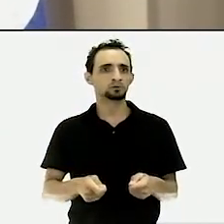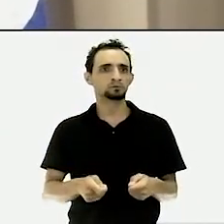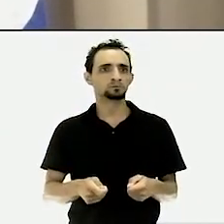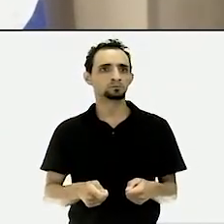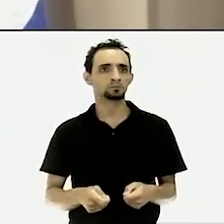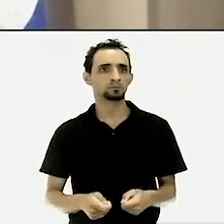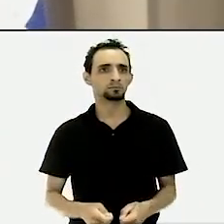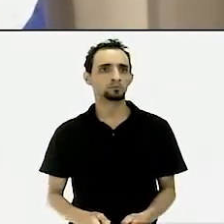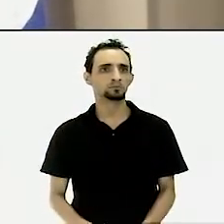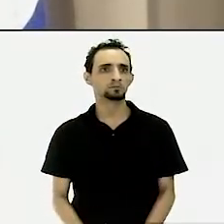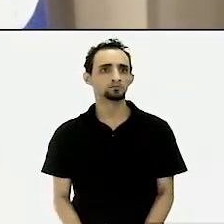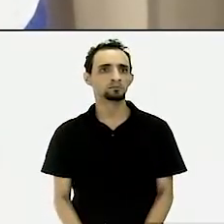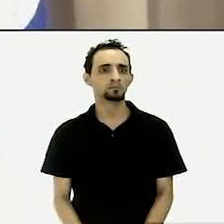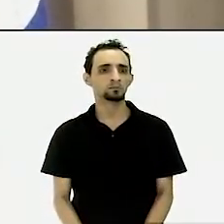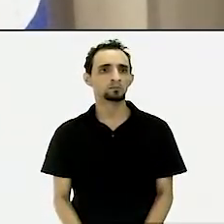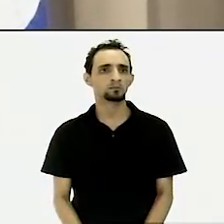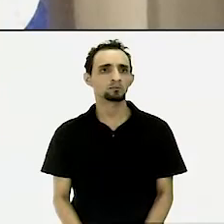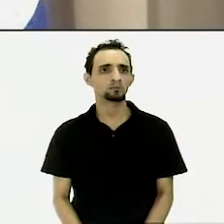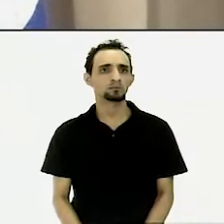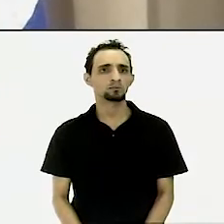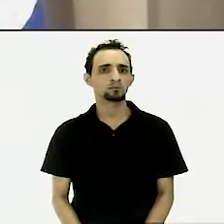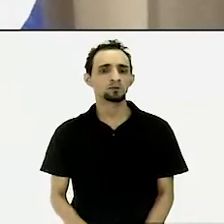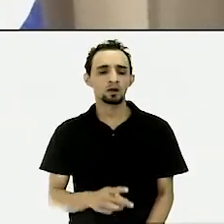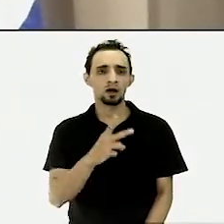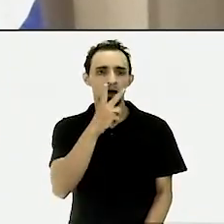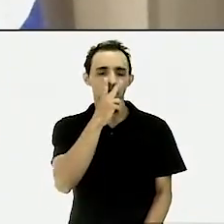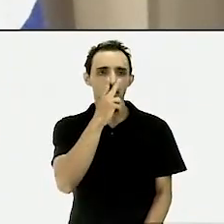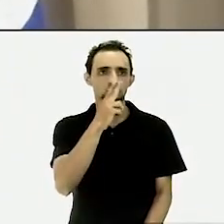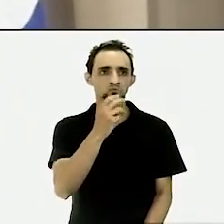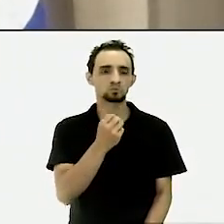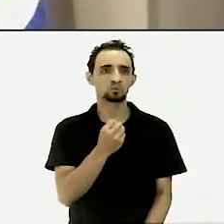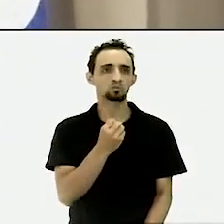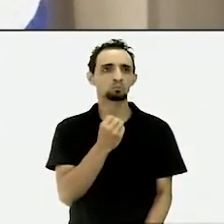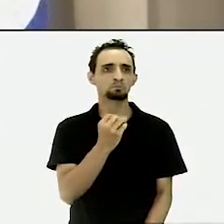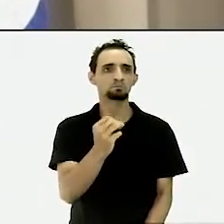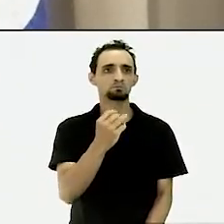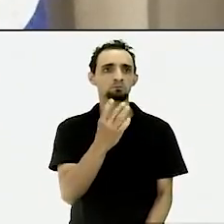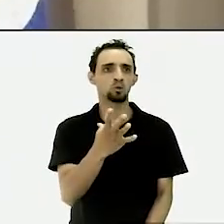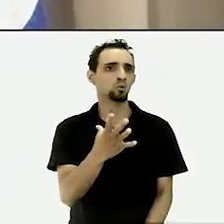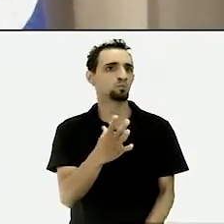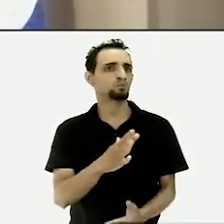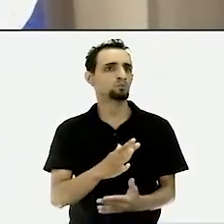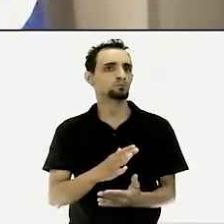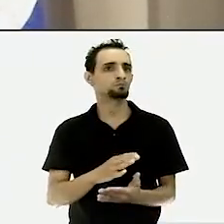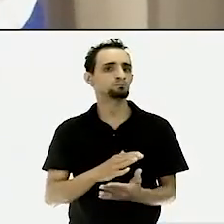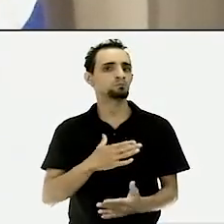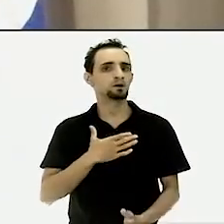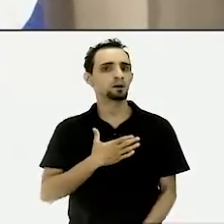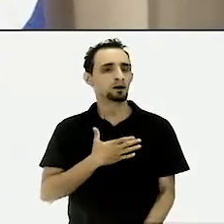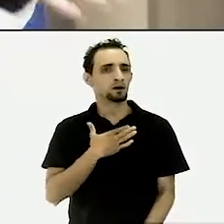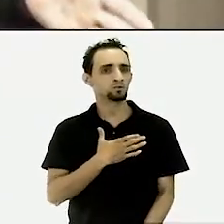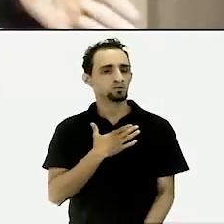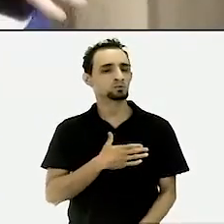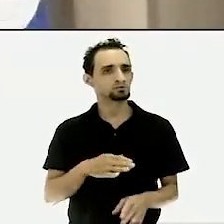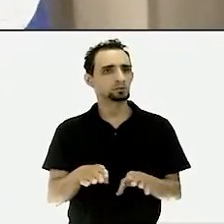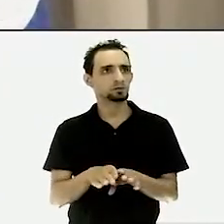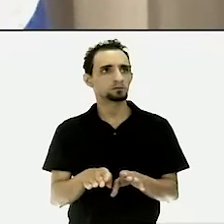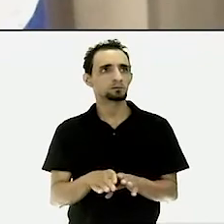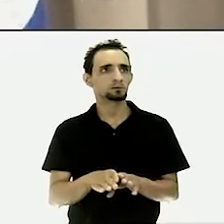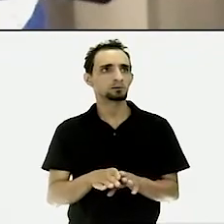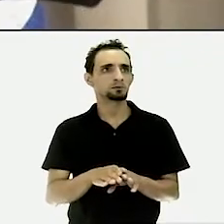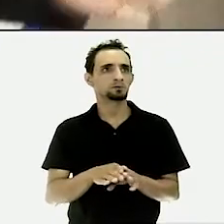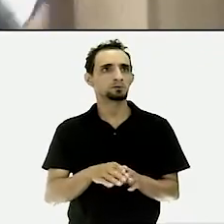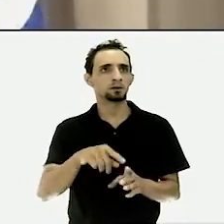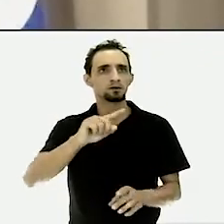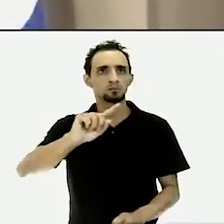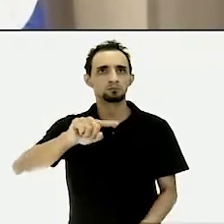será colocado, então, a cross na central de vagas para ser transferido. Ou utilizará a nossa